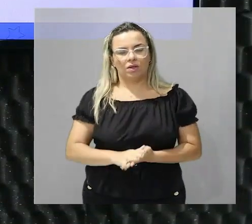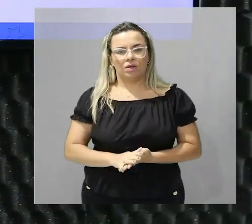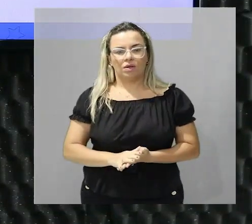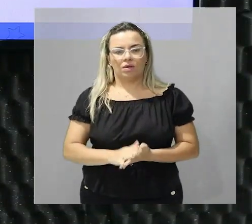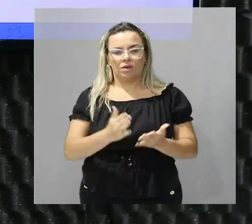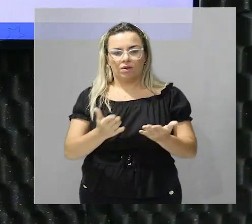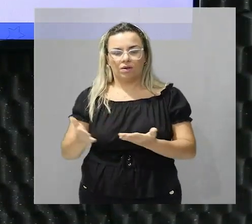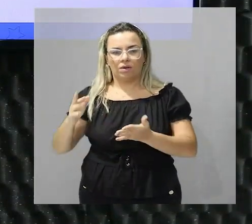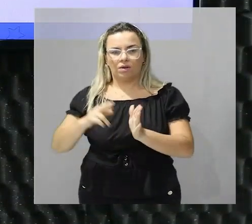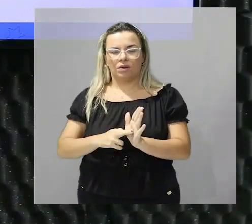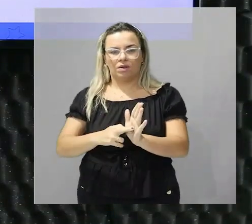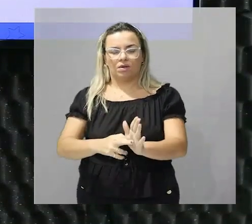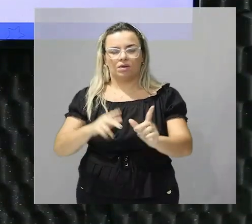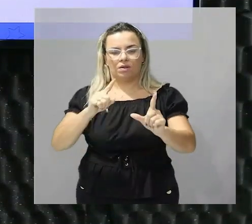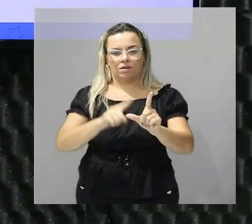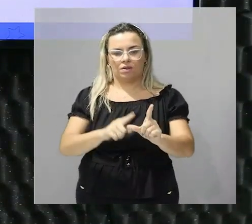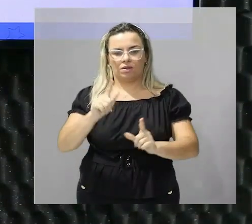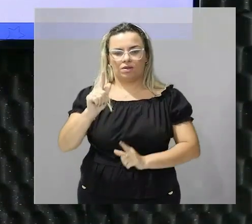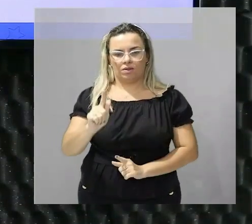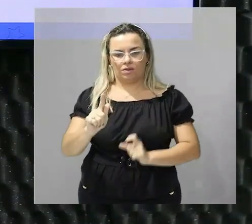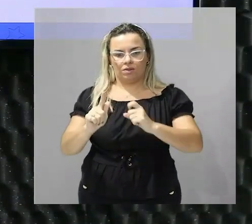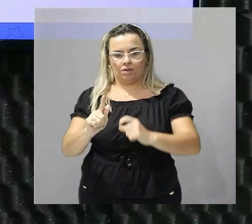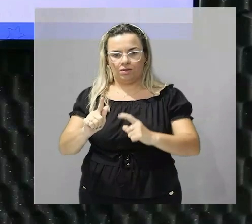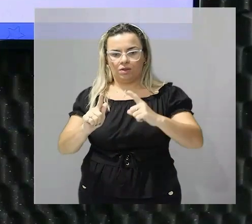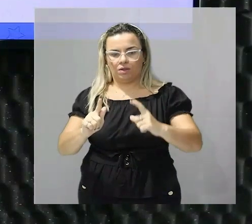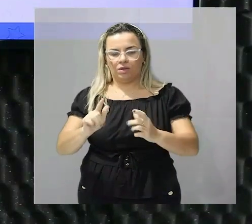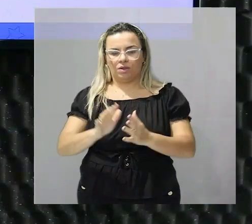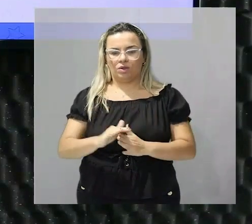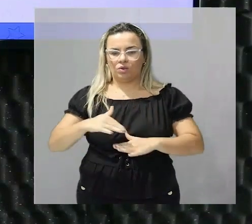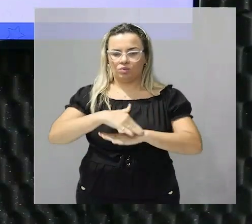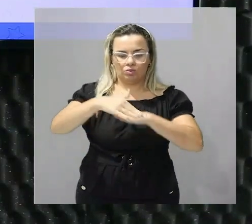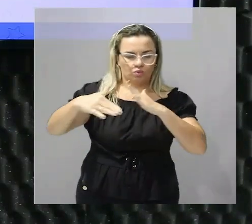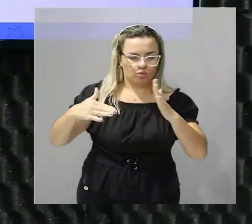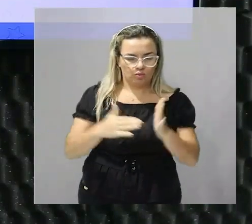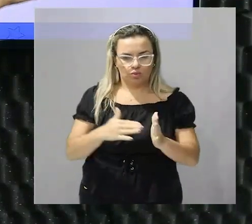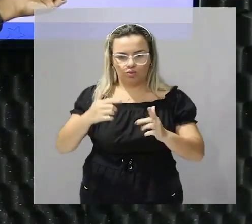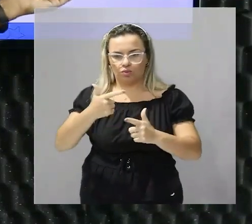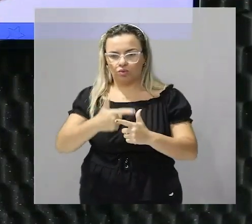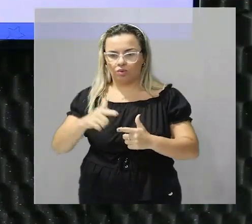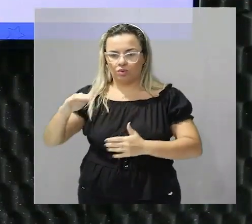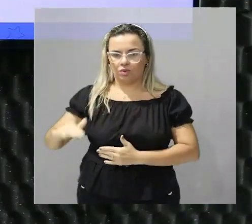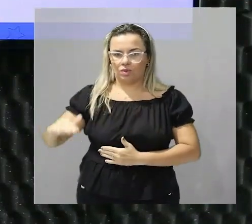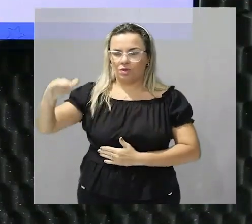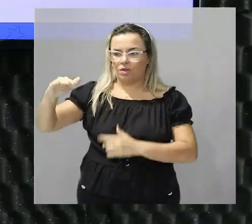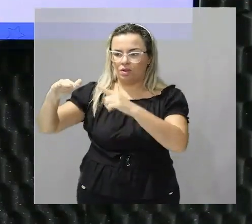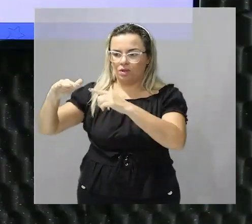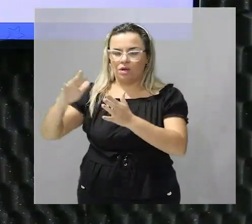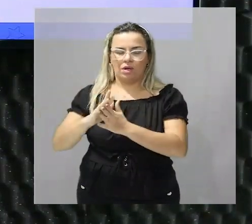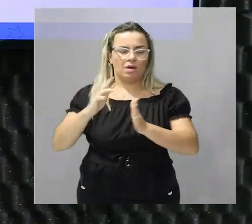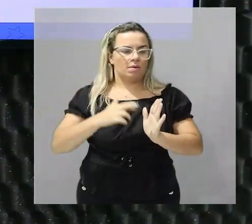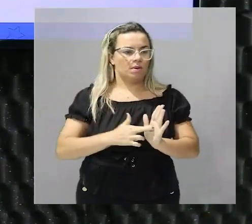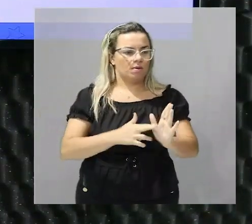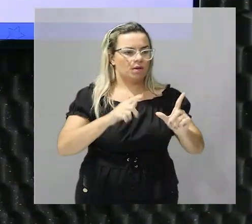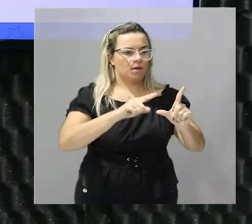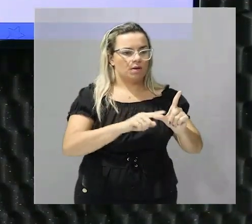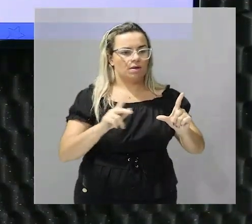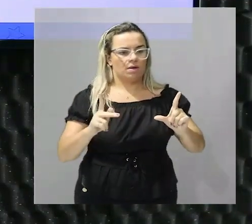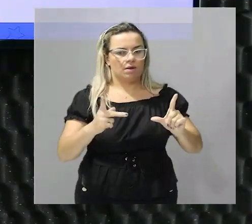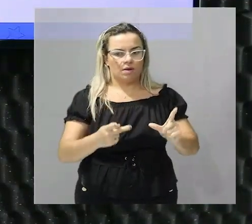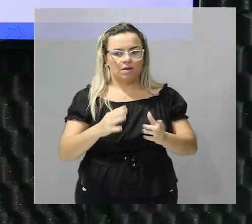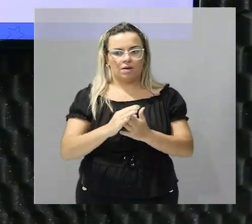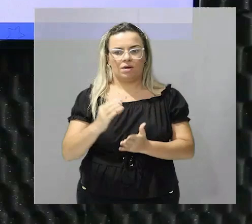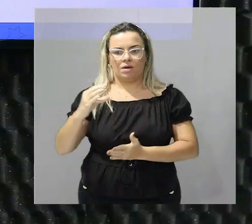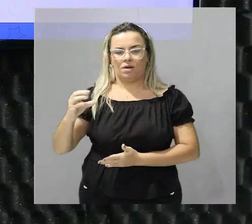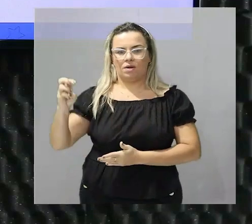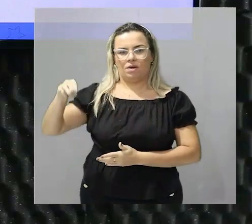aqui representado pela letrinha G, tudo dividido pela altura, representada pela letra H, em centímetro.